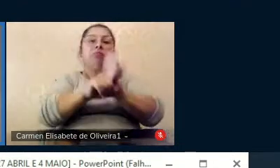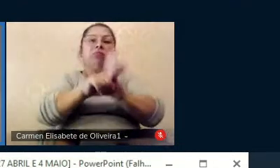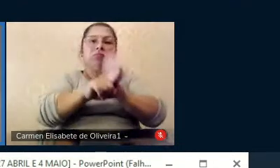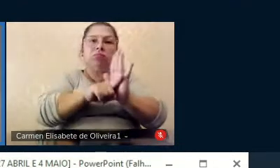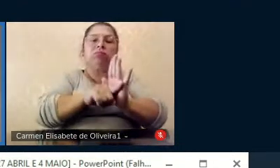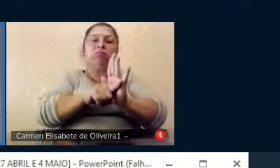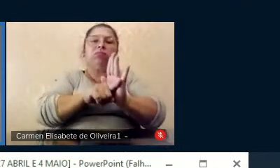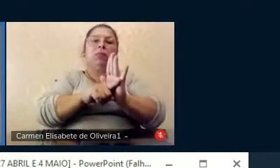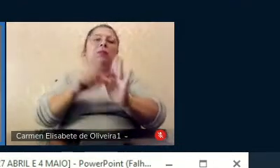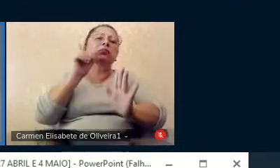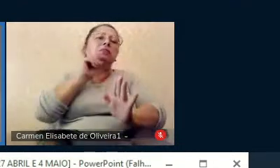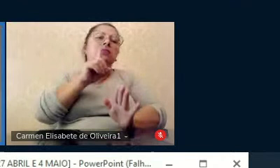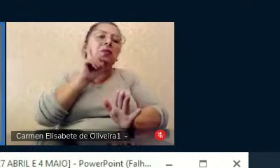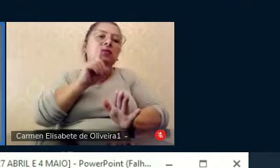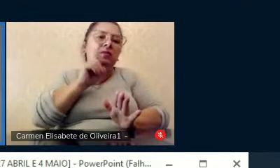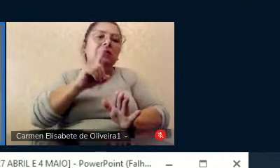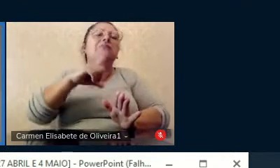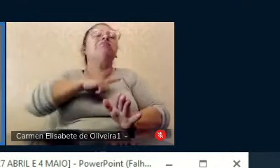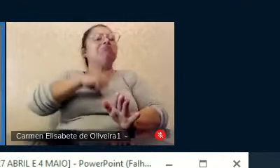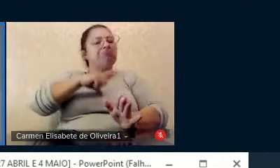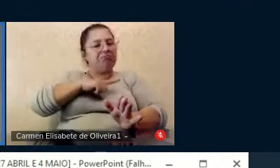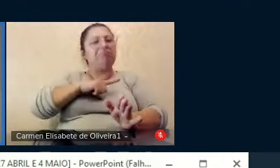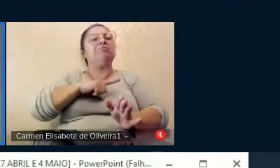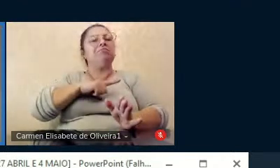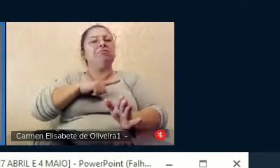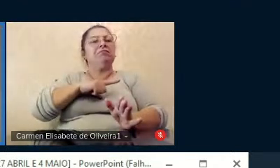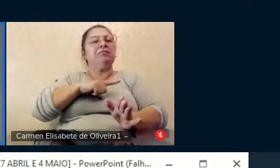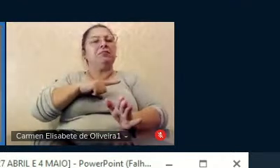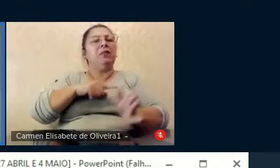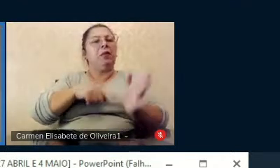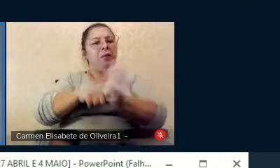Reino Unido, que foi desenvolvida com